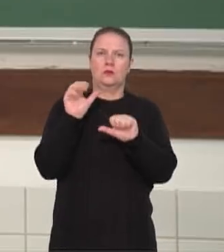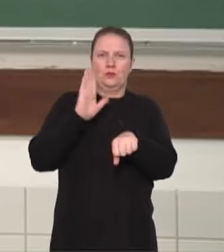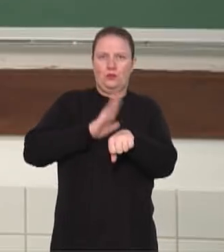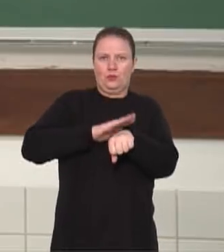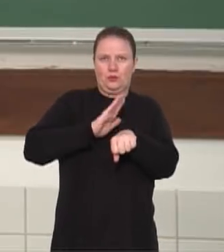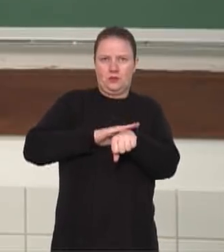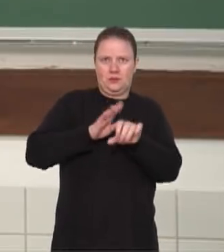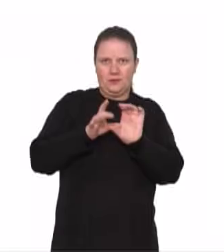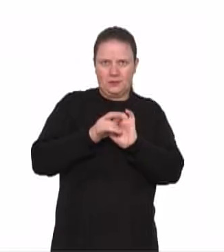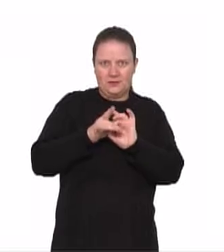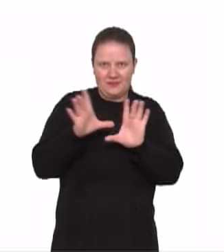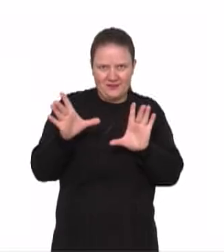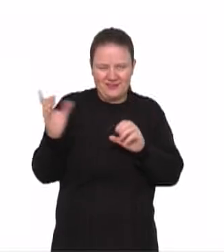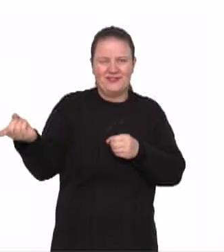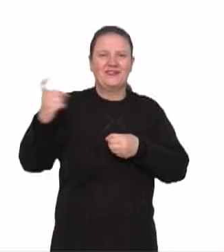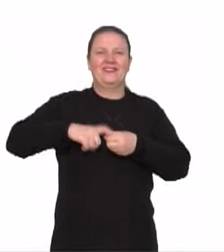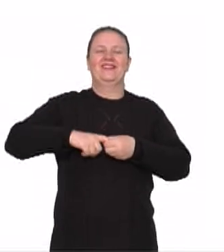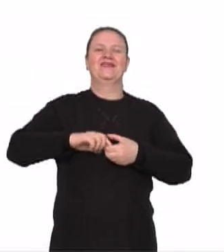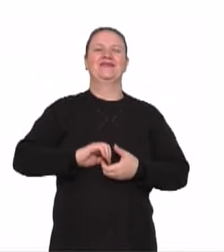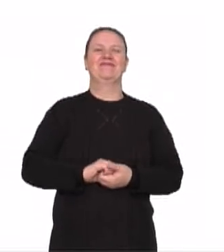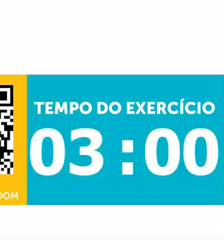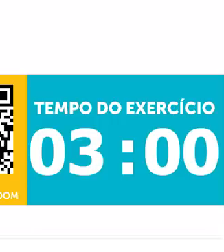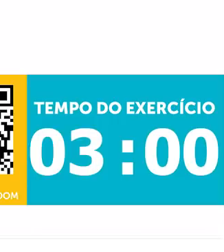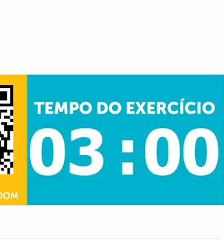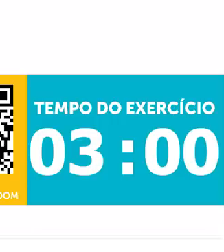tempinho para pensar.